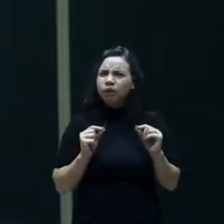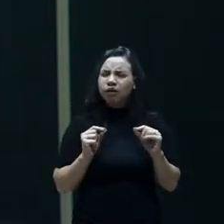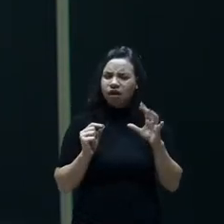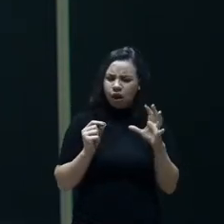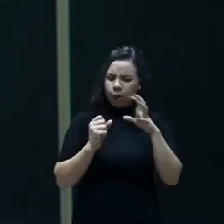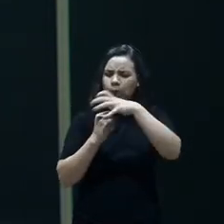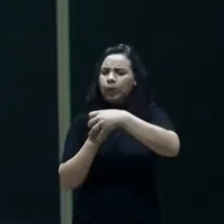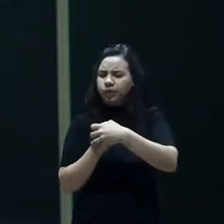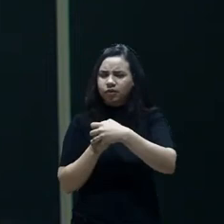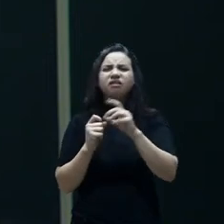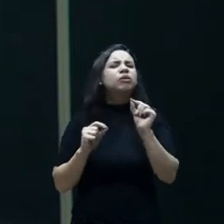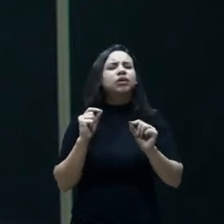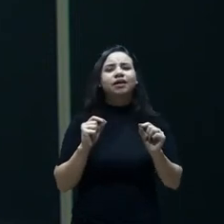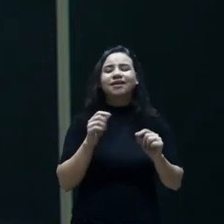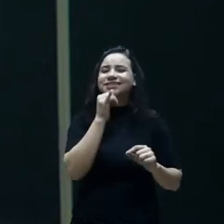fé.